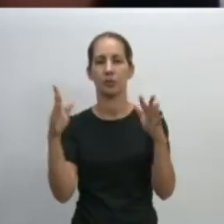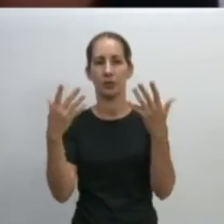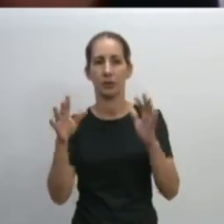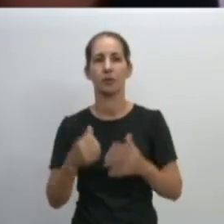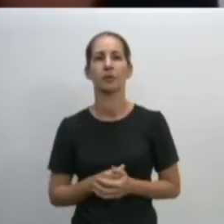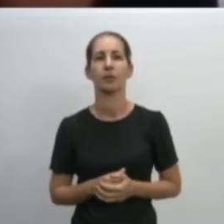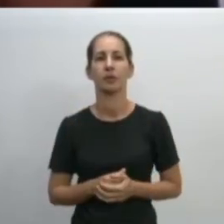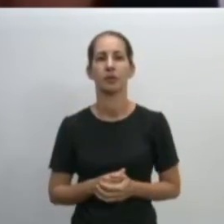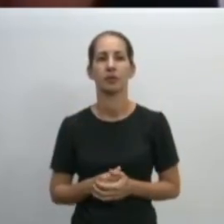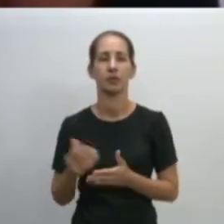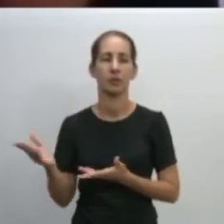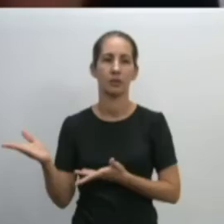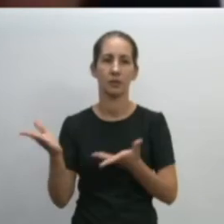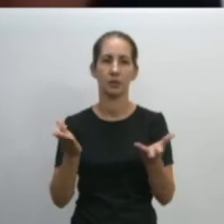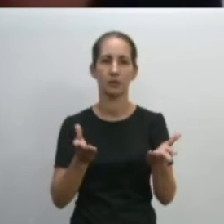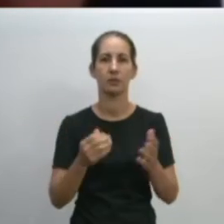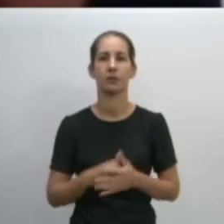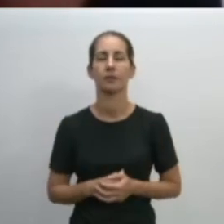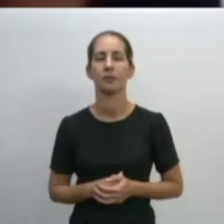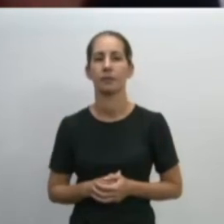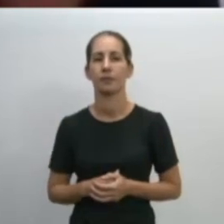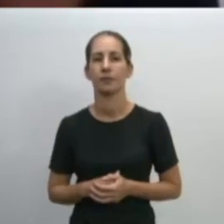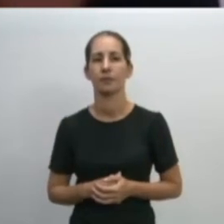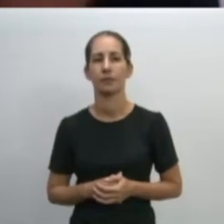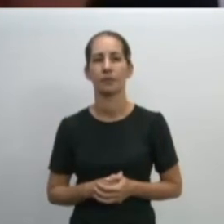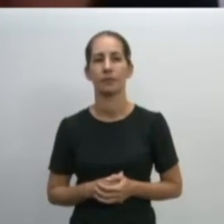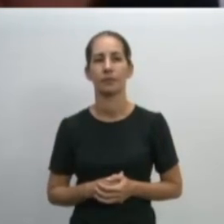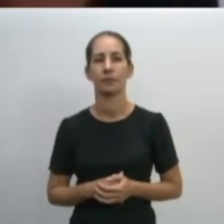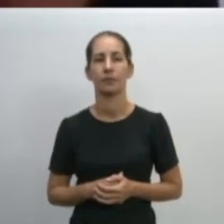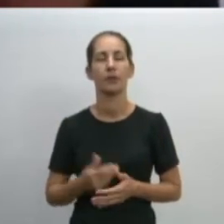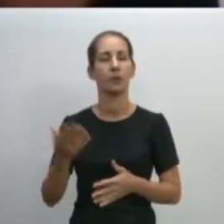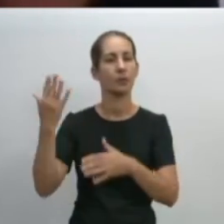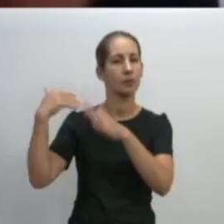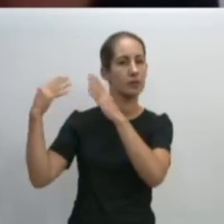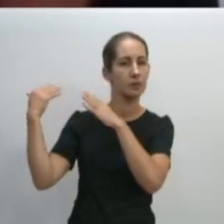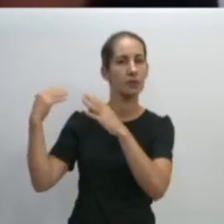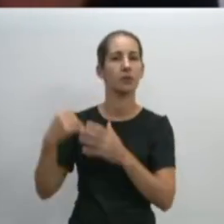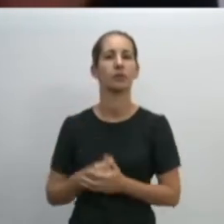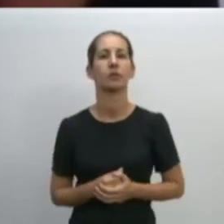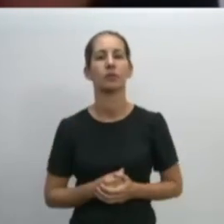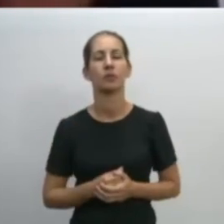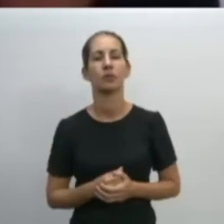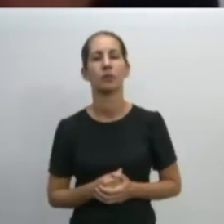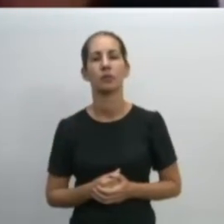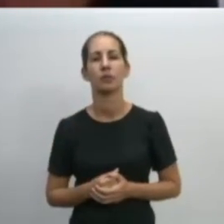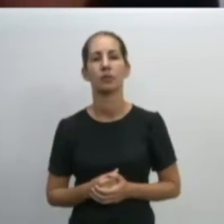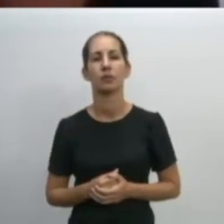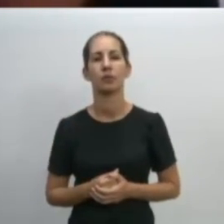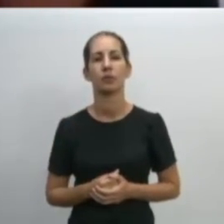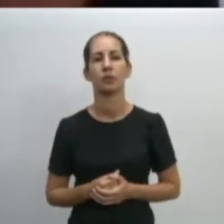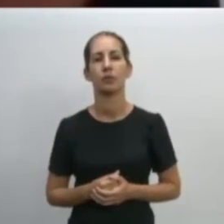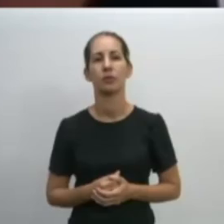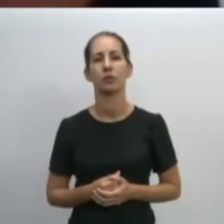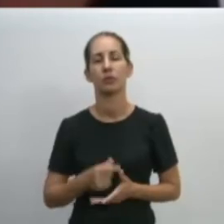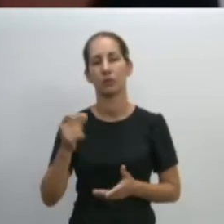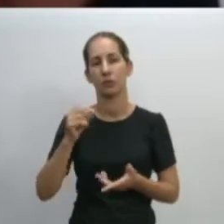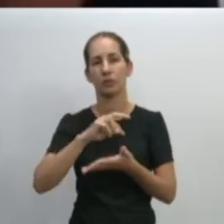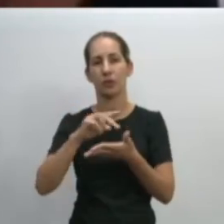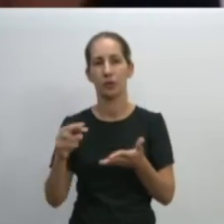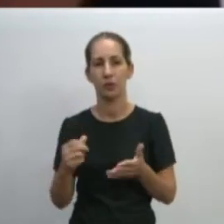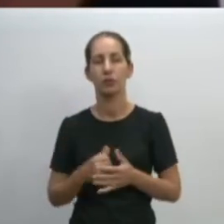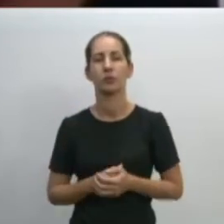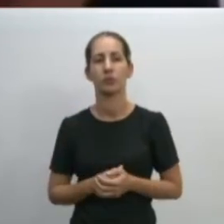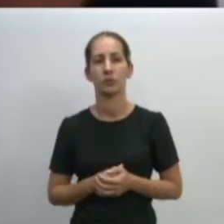vem nessa direção, né, de resgatar, de lembrar essa questão, o passado, né, assim como os judeus foram mortos, muitas vezes fazem museus